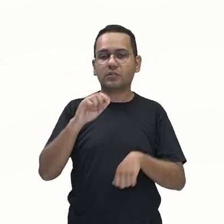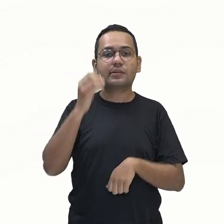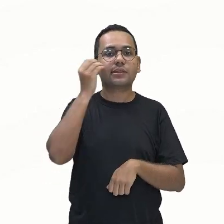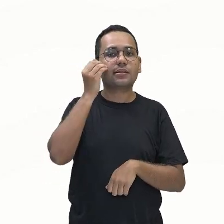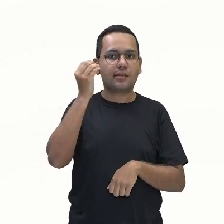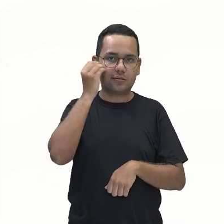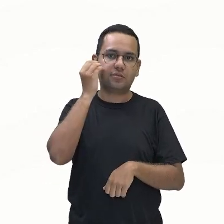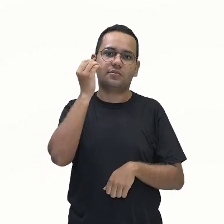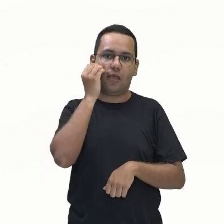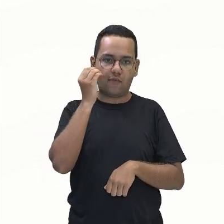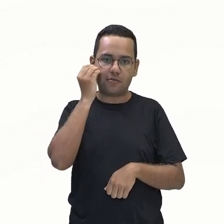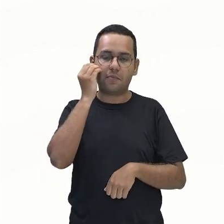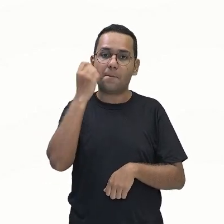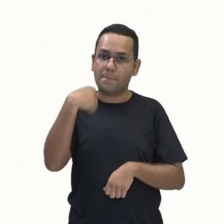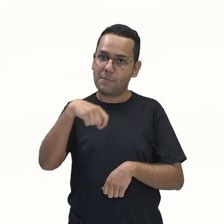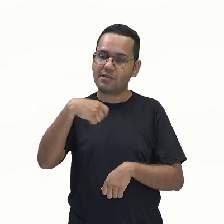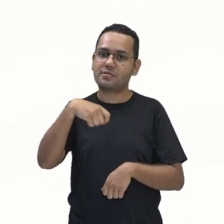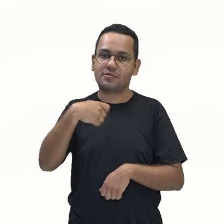né? Elas são